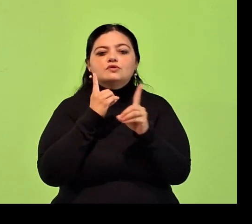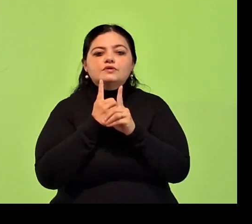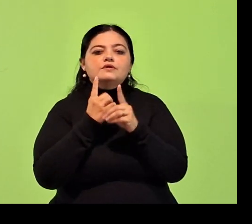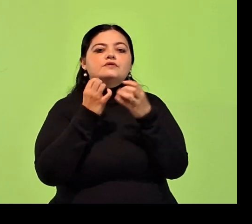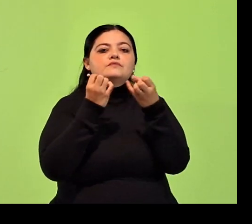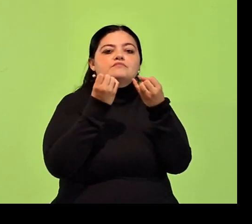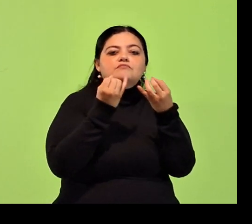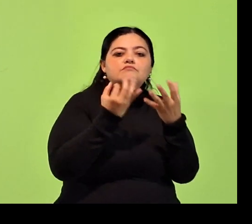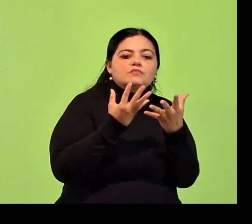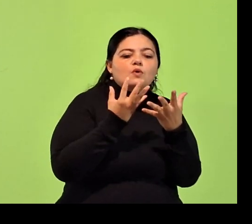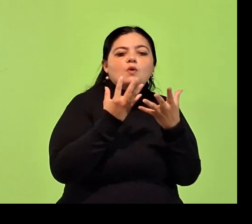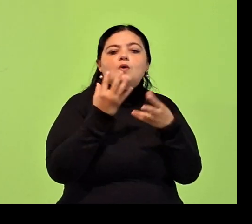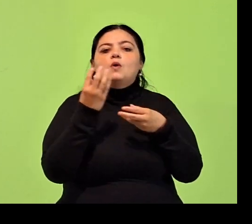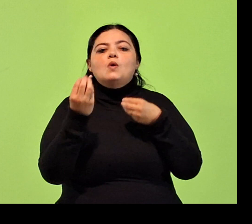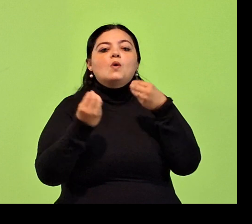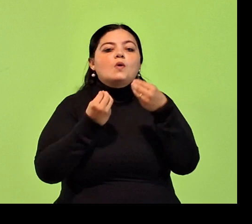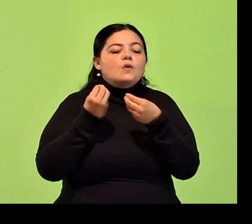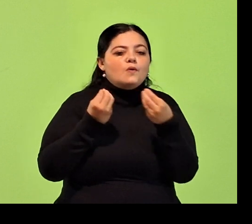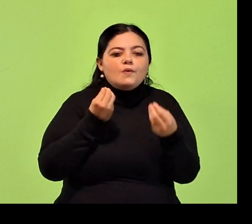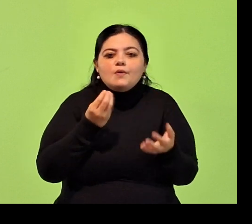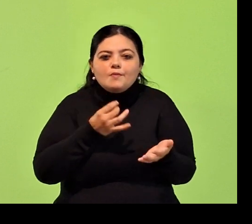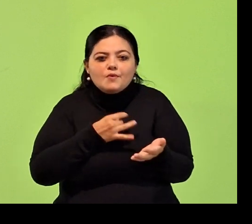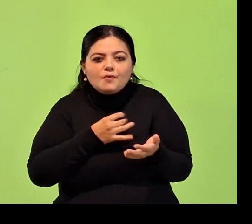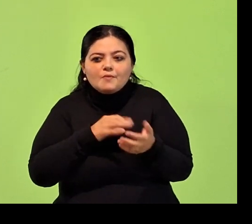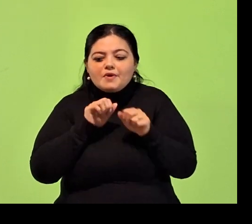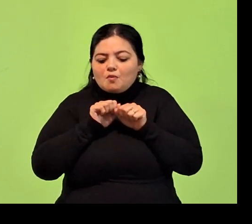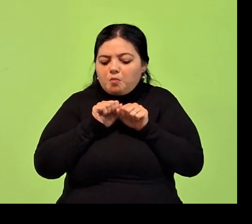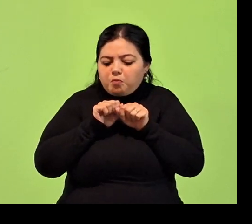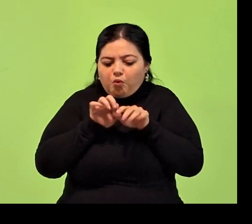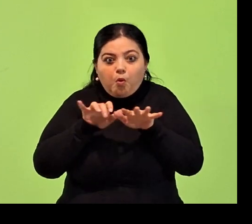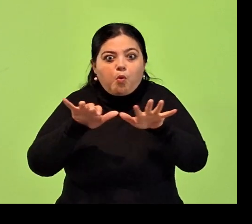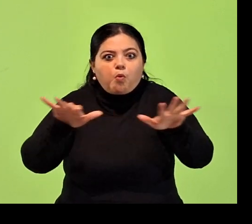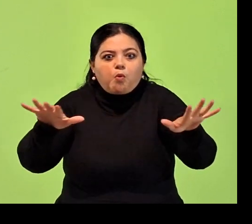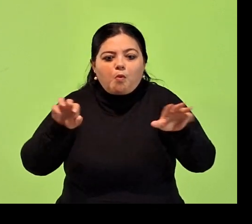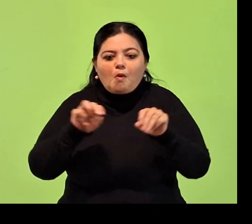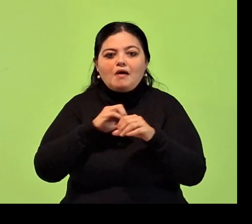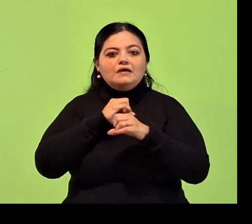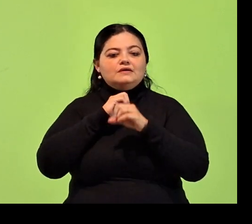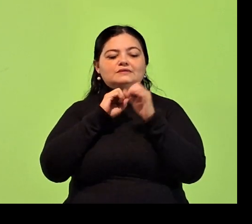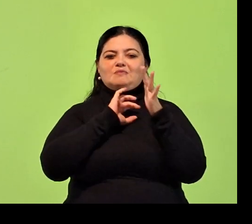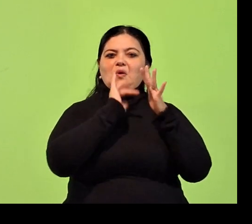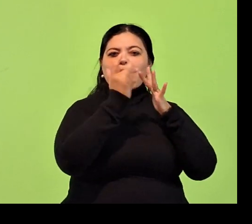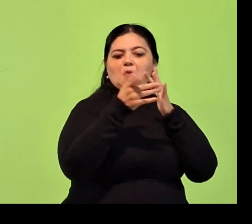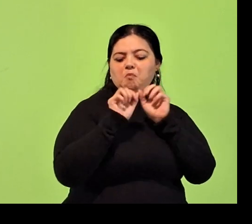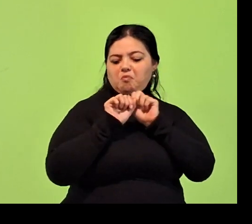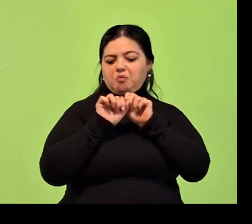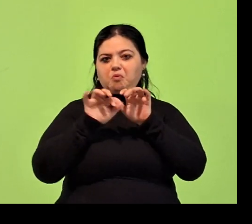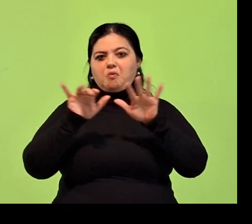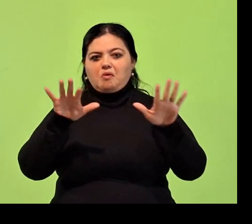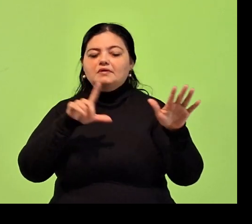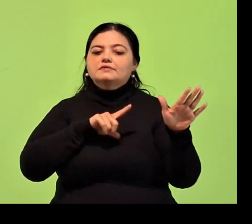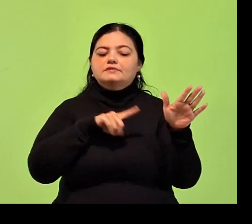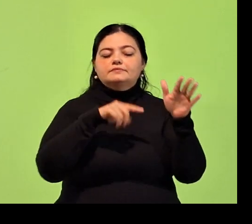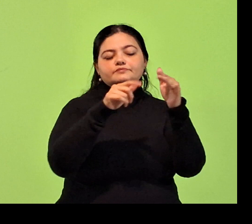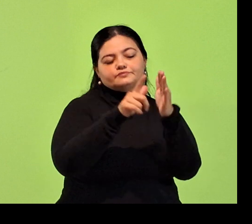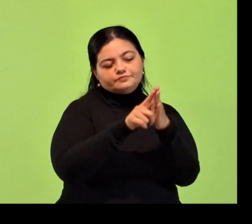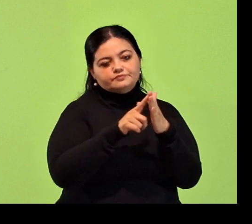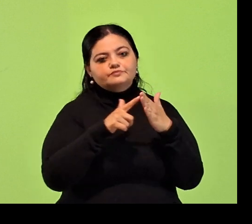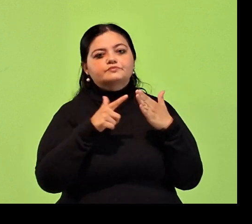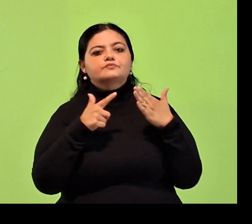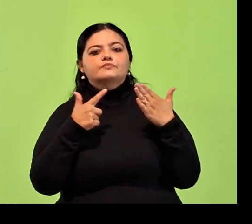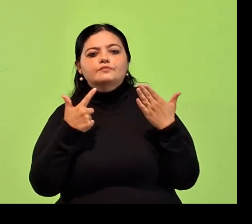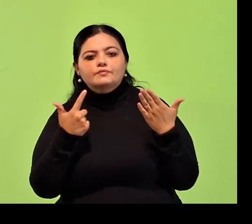sobre como os pânicos se propagam pela mídia. Então tem uma matéria de jornal onde você pode